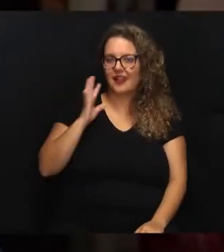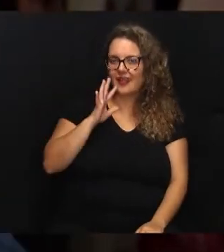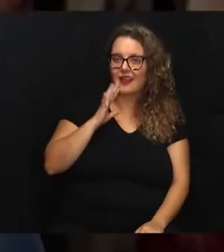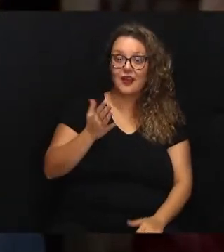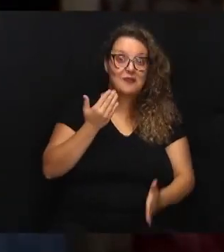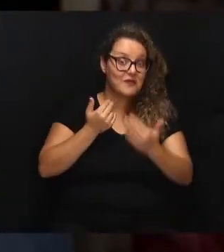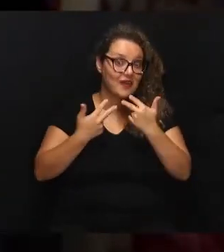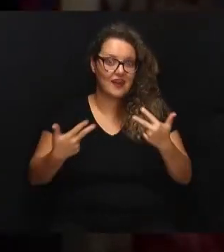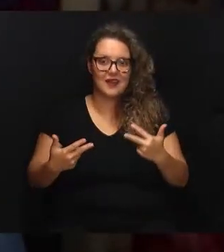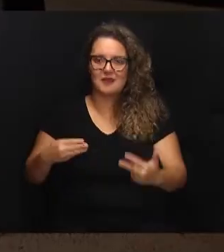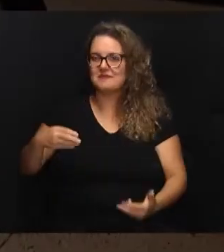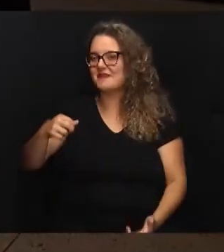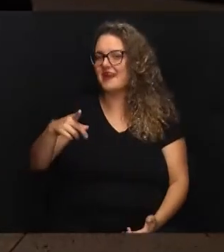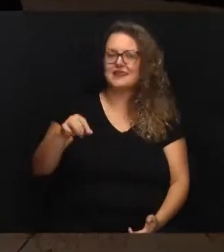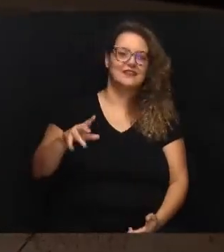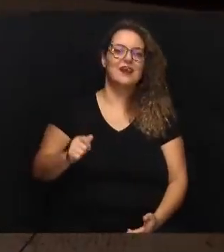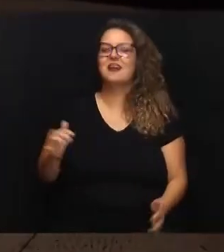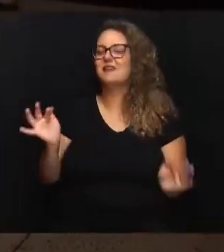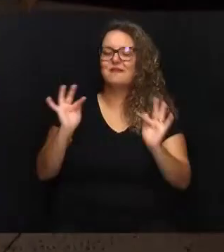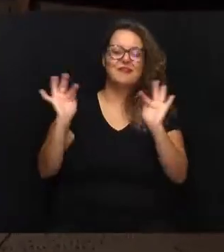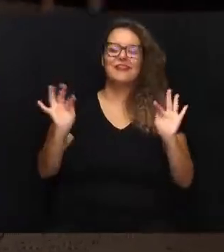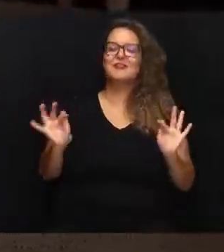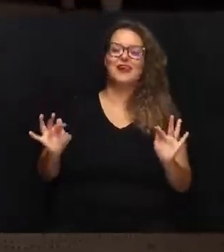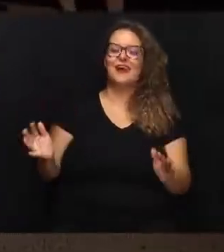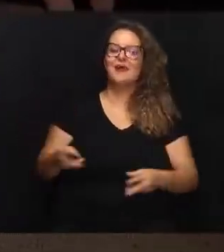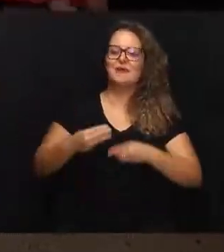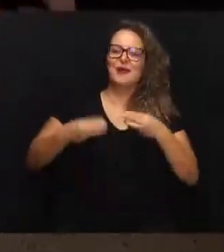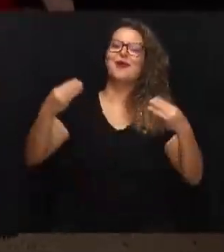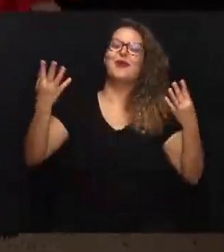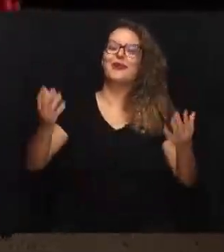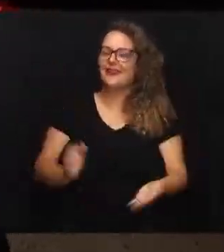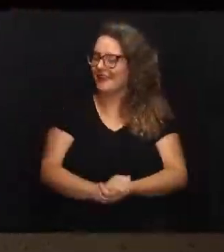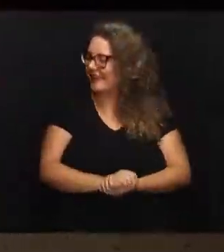muita mangia, muita felicità.